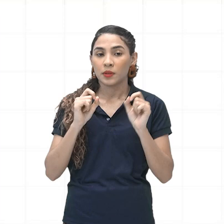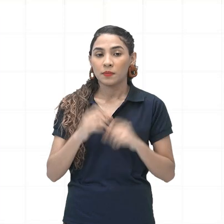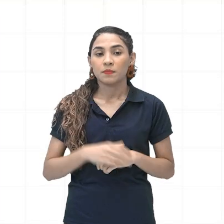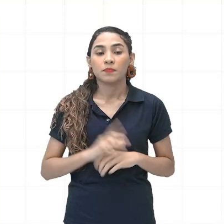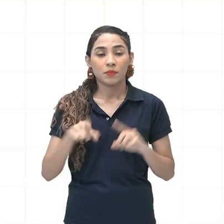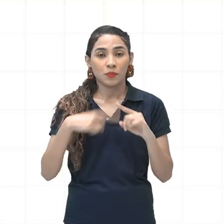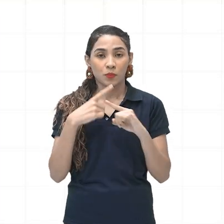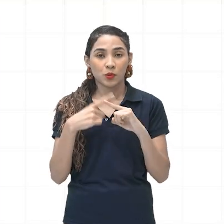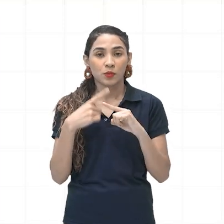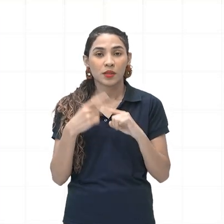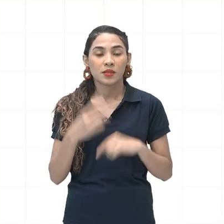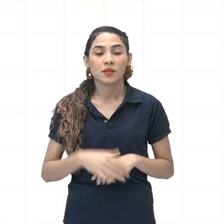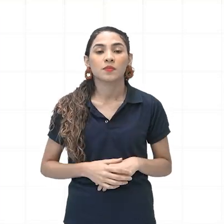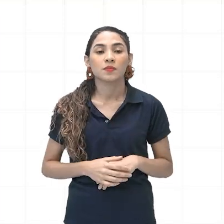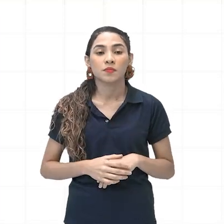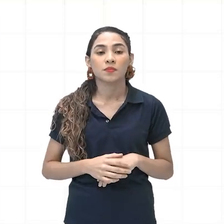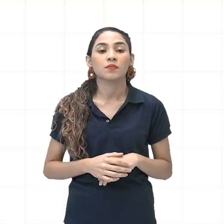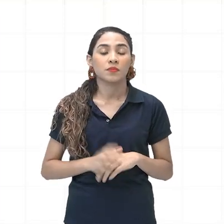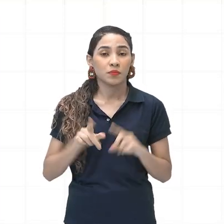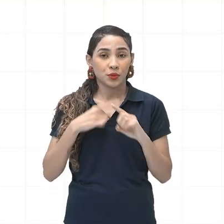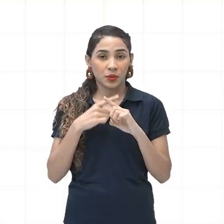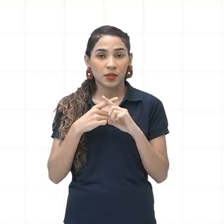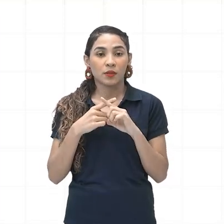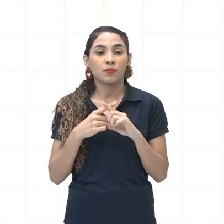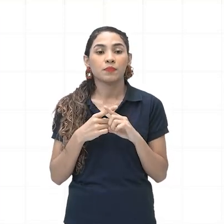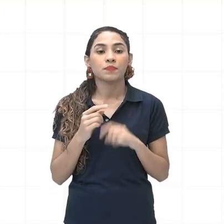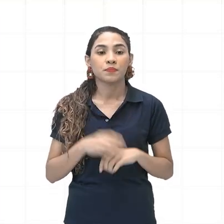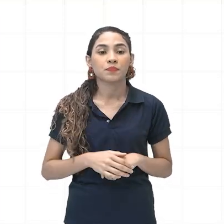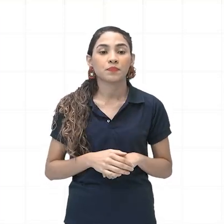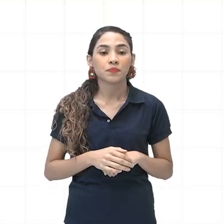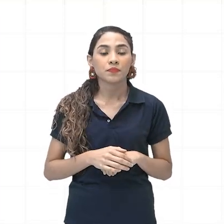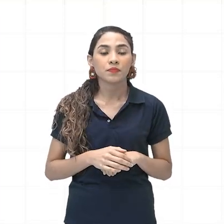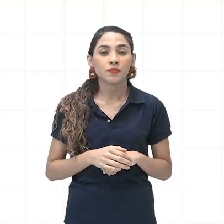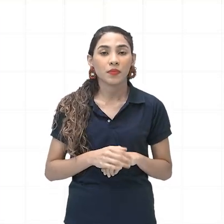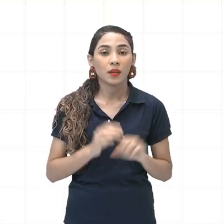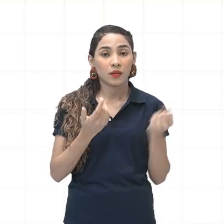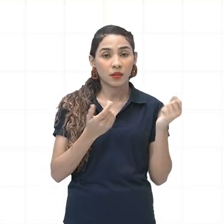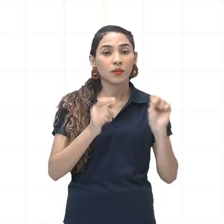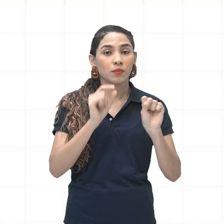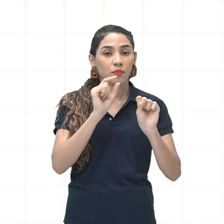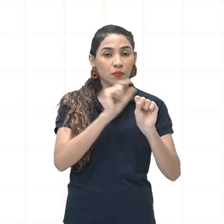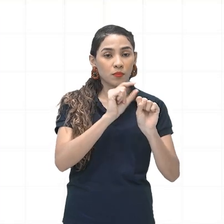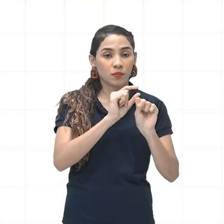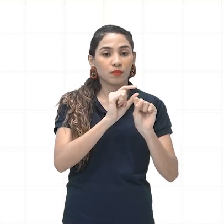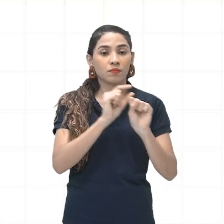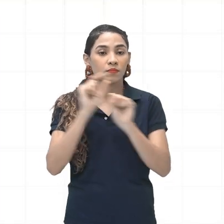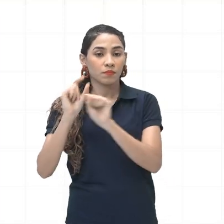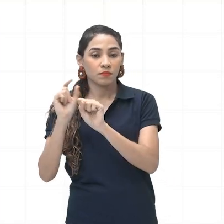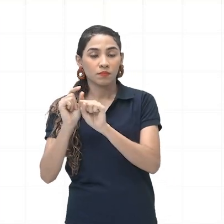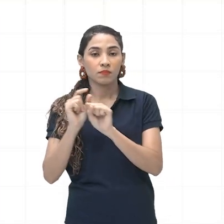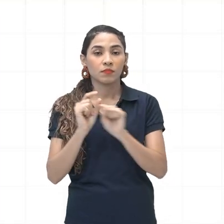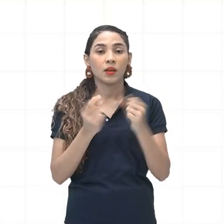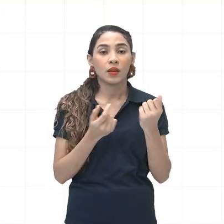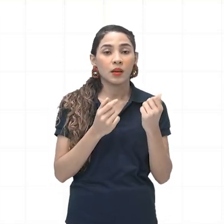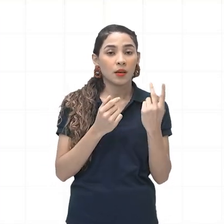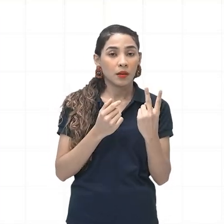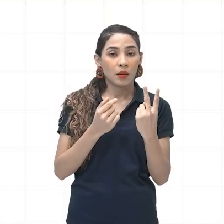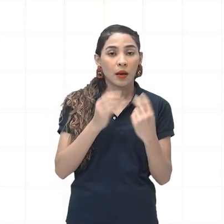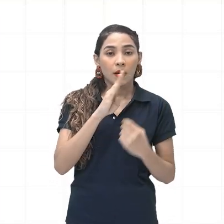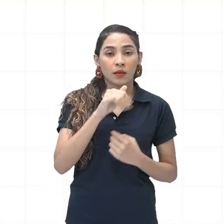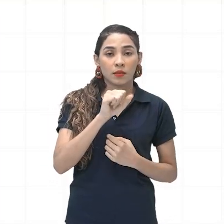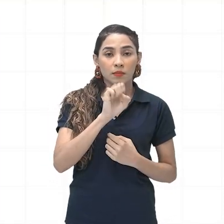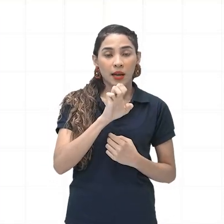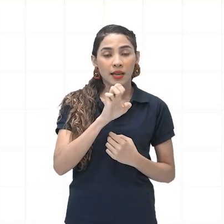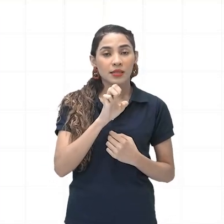uma multiplicação, ou seja, um produto de potências de mesma base. A base é 2 e a base